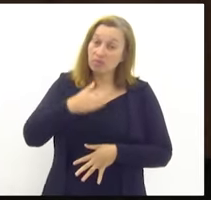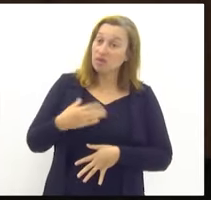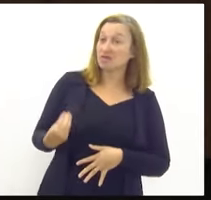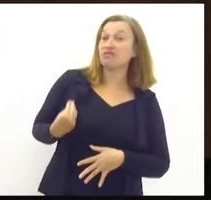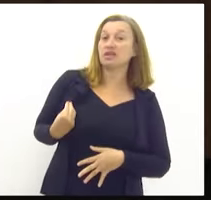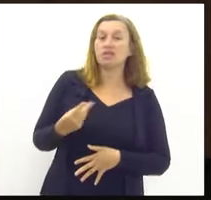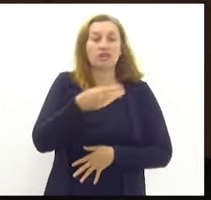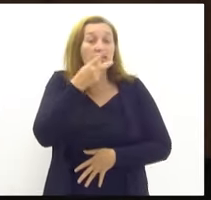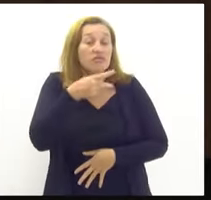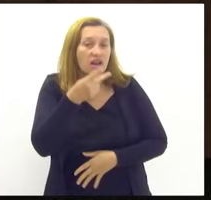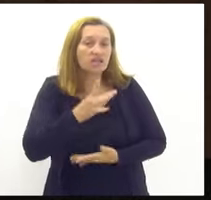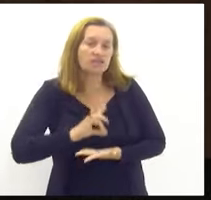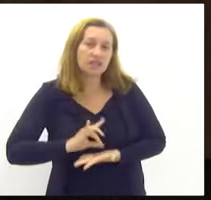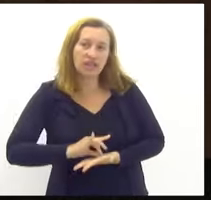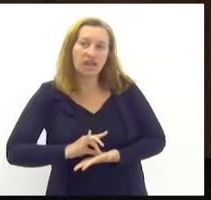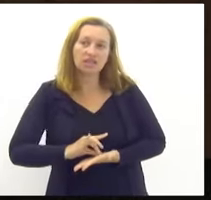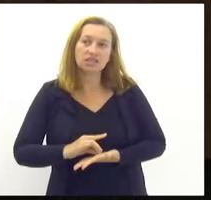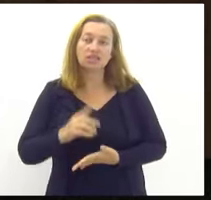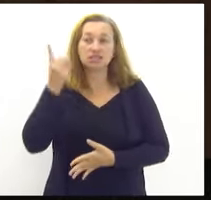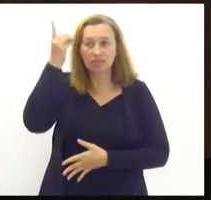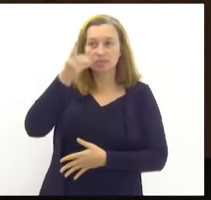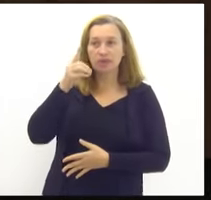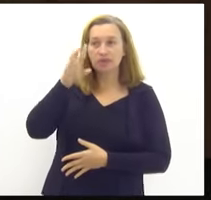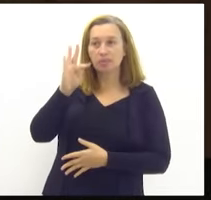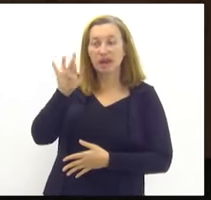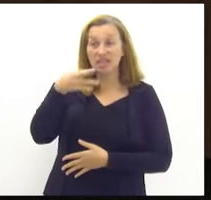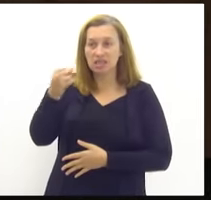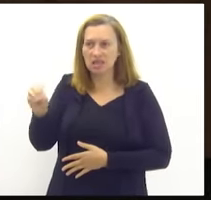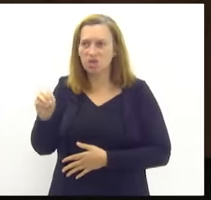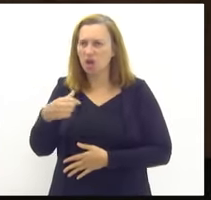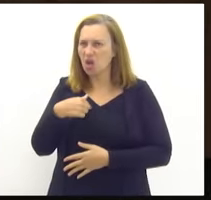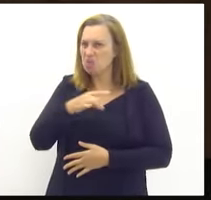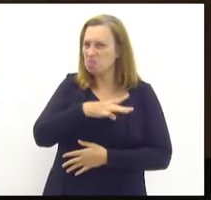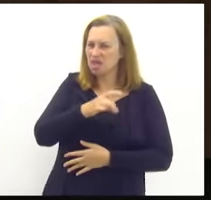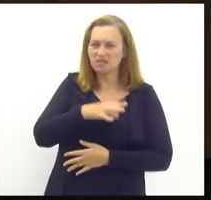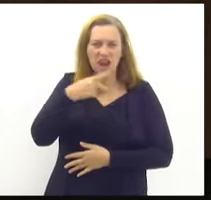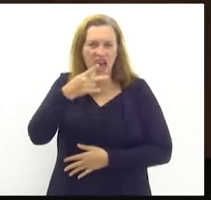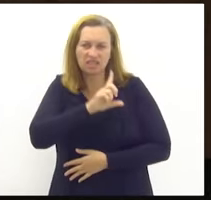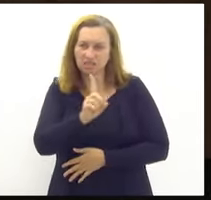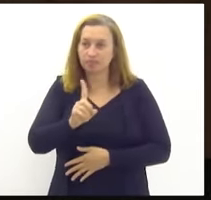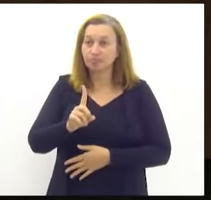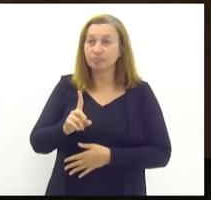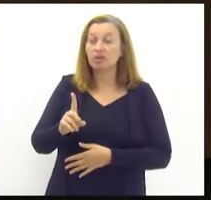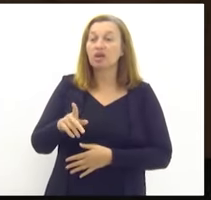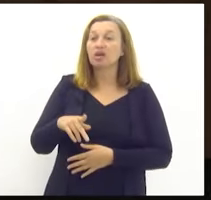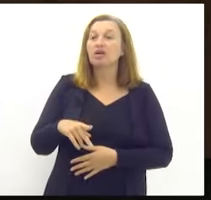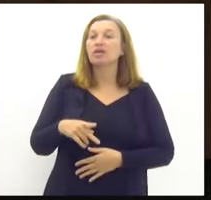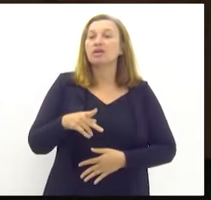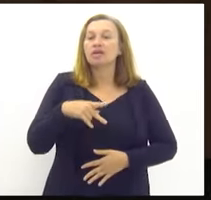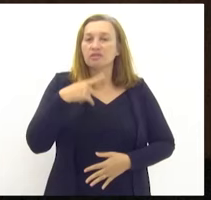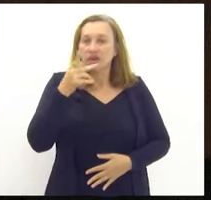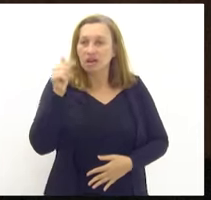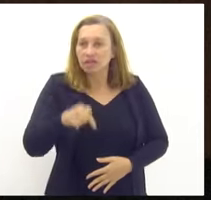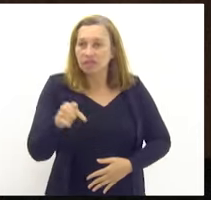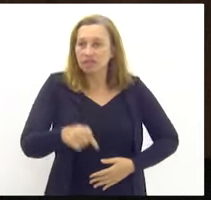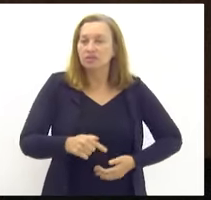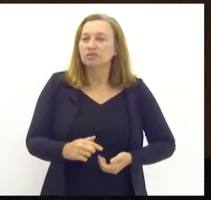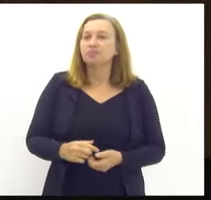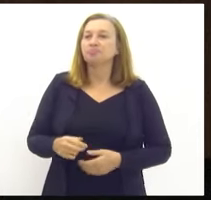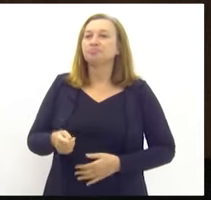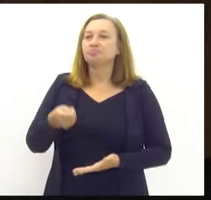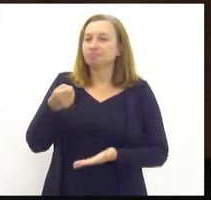né Deputado brasão tem mu vontade fal mas tem medo mas eu não tenho medo de nada não eu vim aqui para fazer esse posicionamento esse